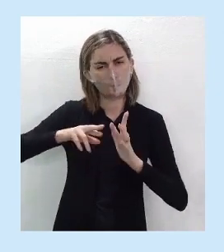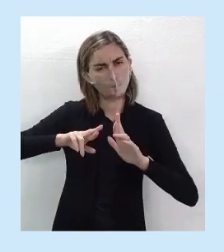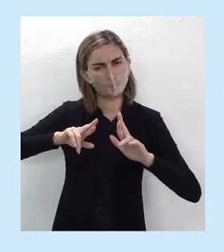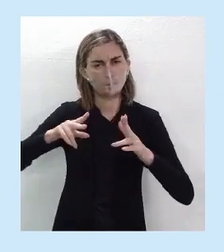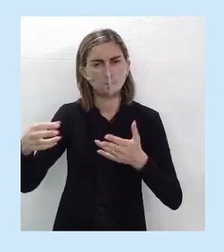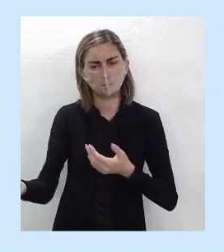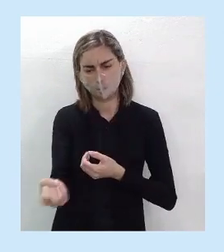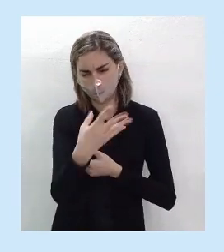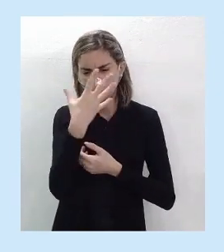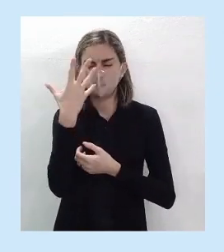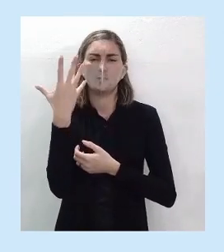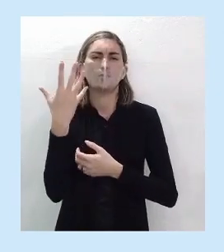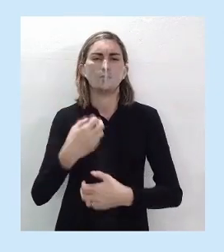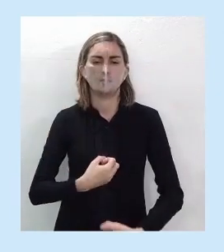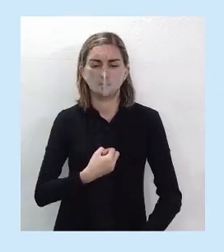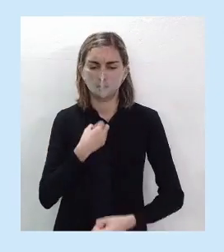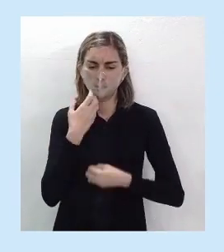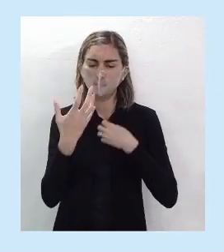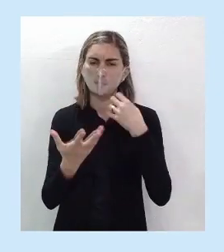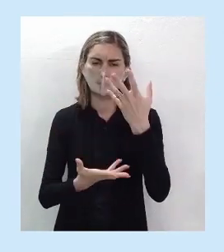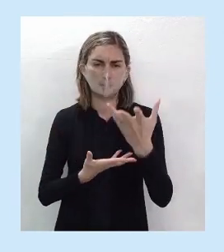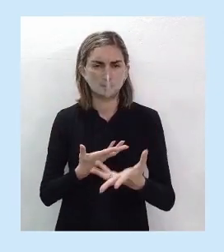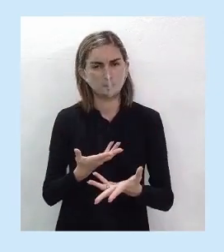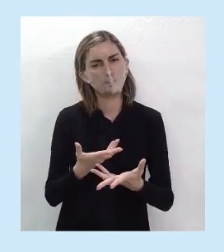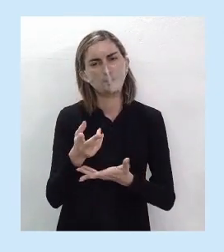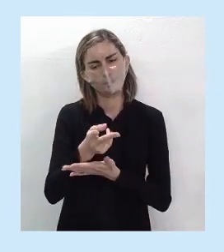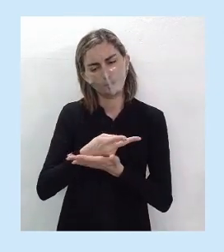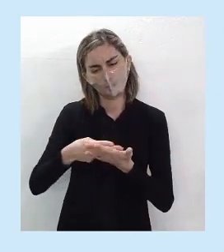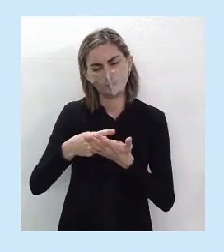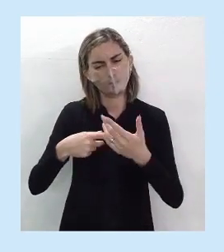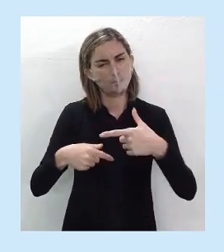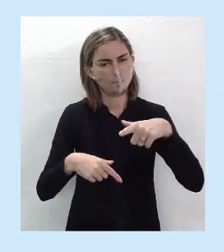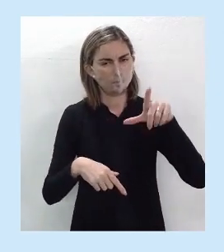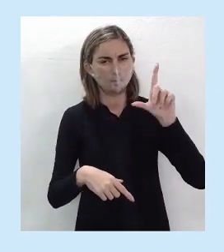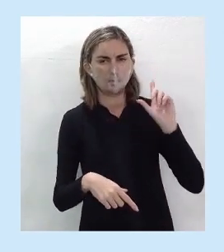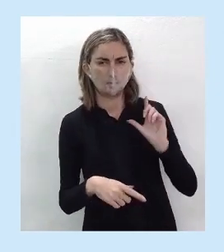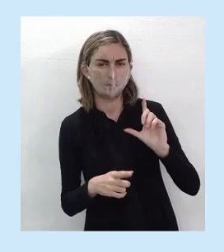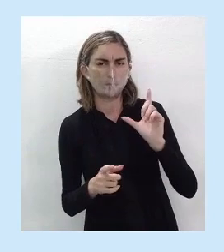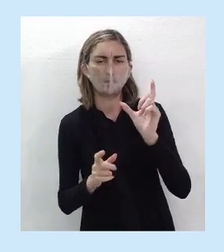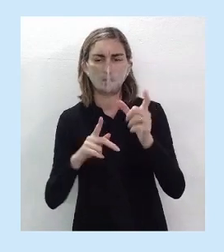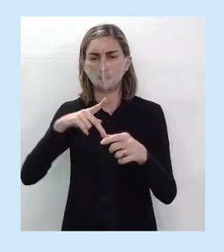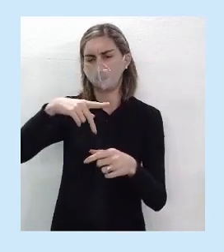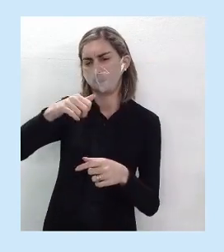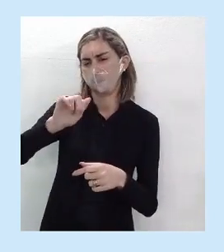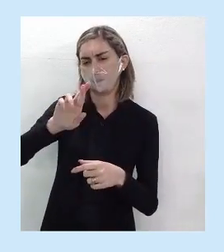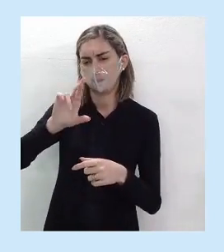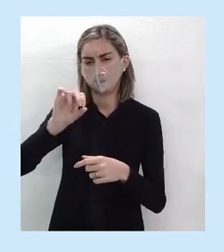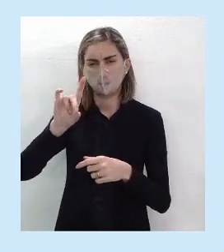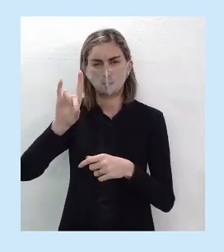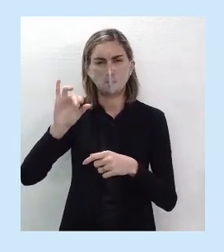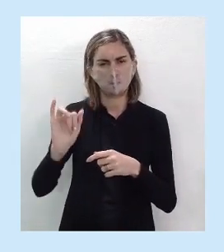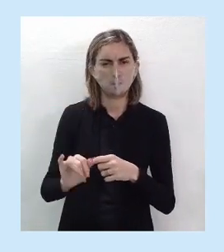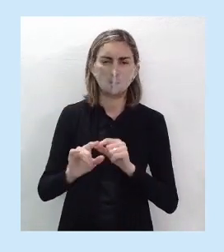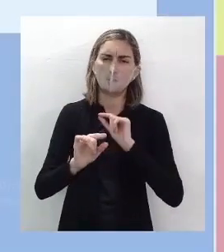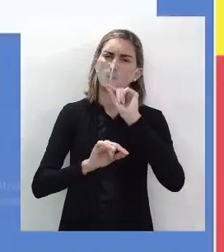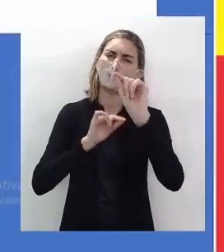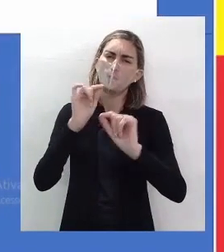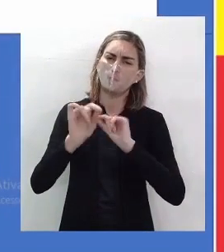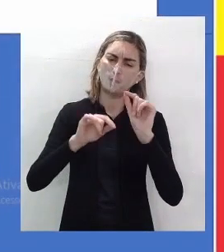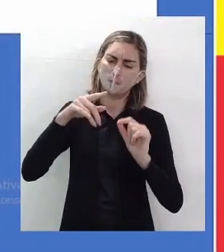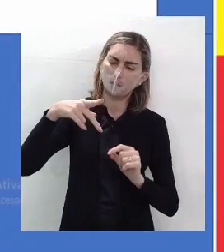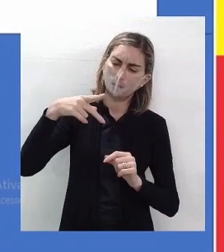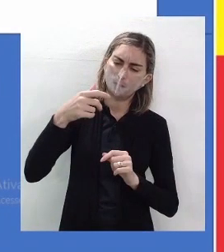totalmente novo, inspirado de um poema anterior. É uma paródia, na verdade. E o que é uma